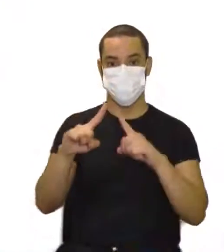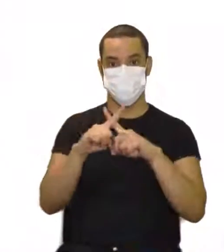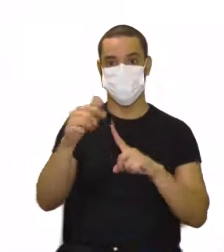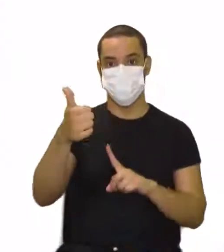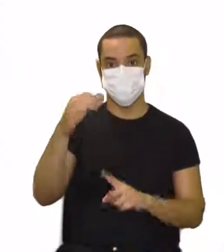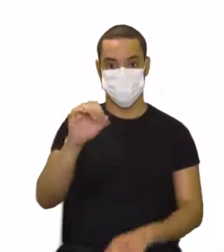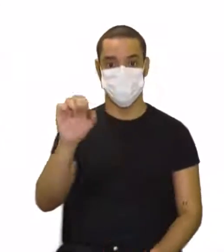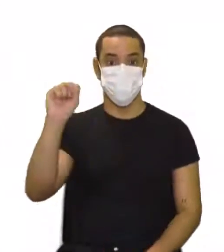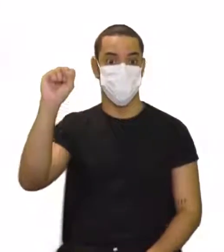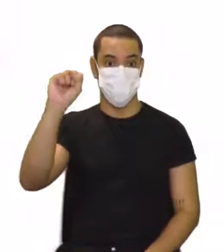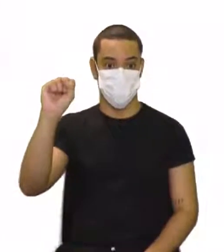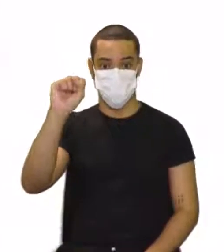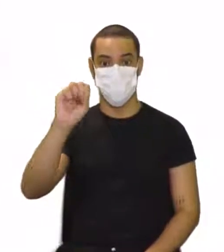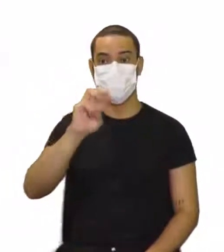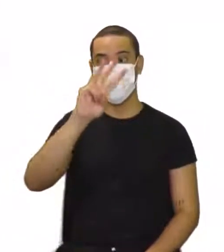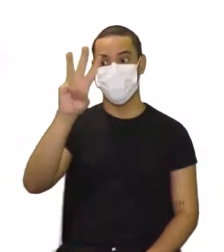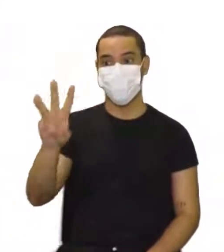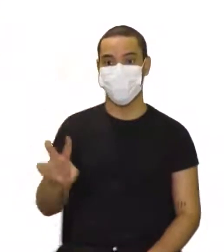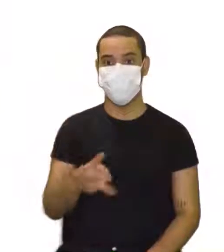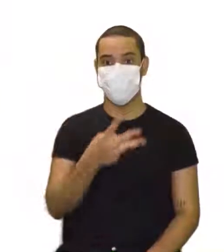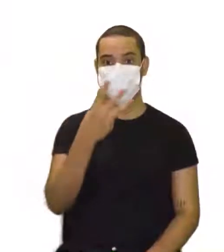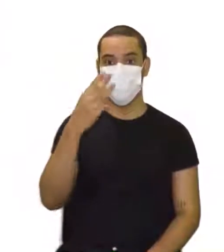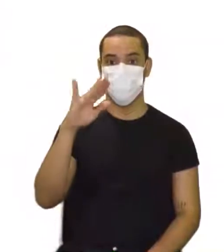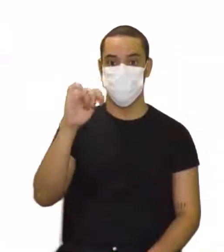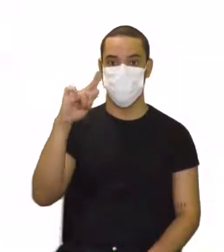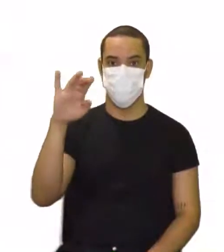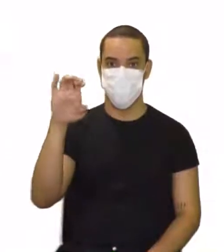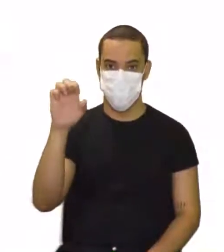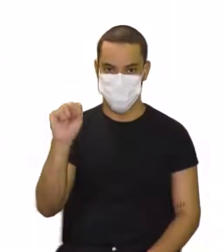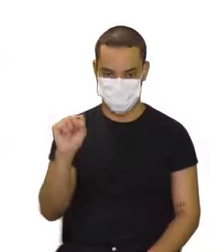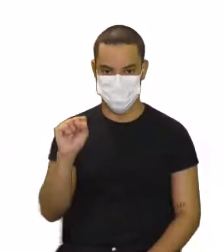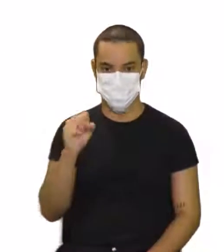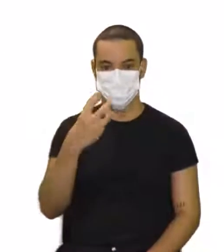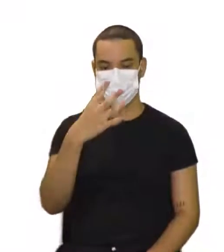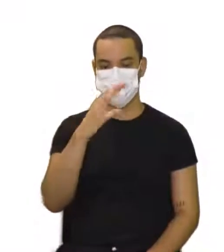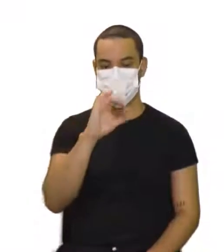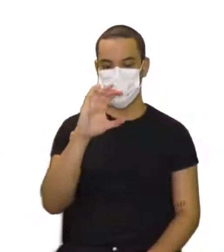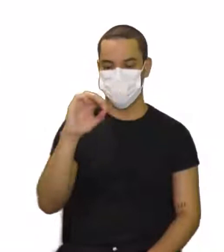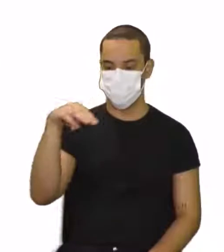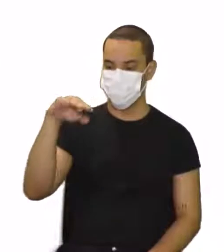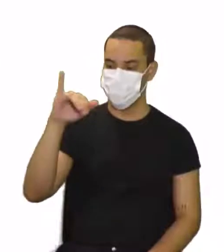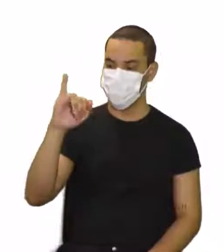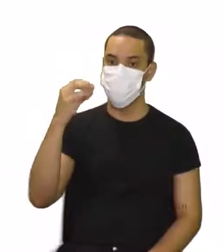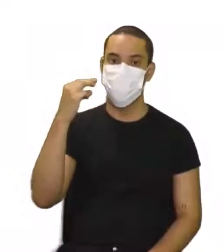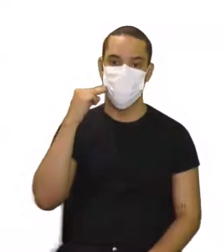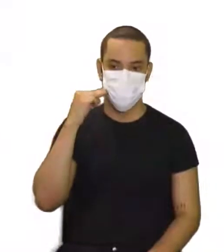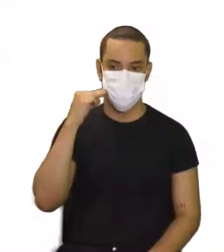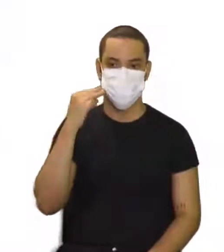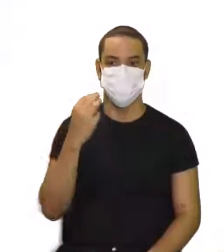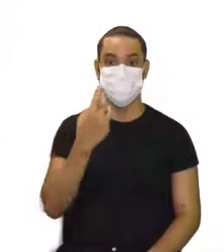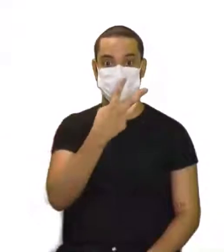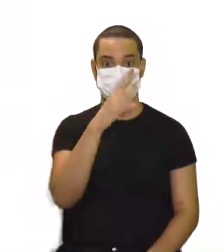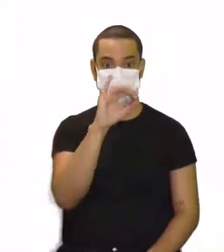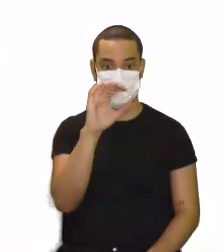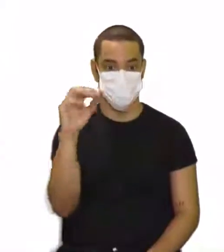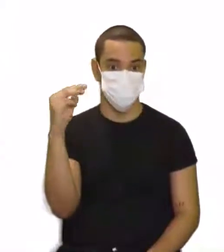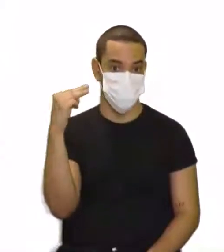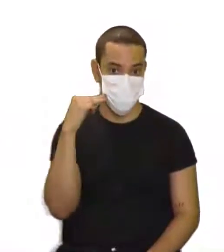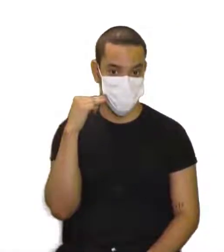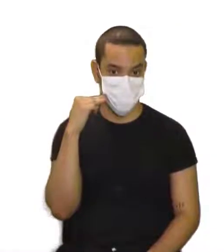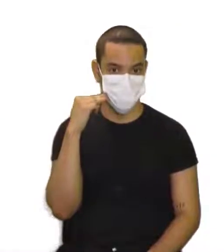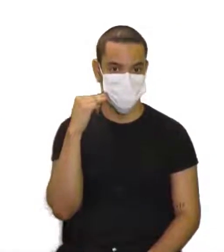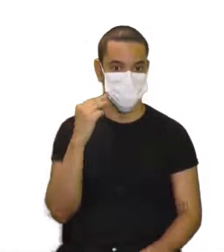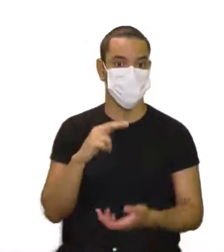por segundo, ou se você quiser dizer, quiser também diferente, 300 mil quilômetros por segundo.